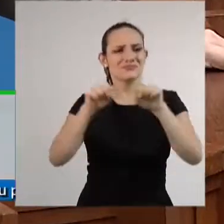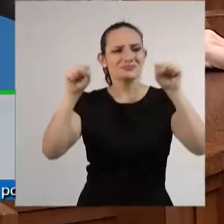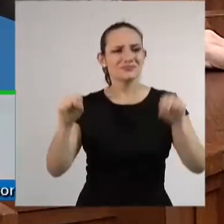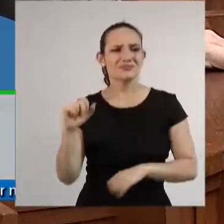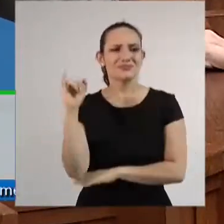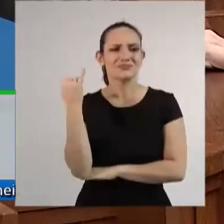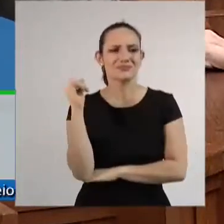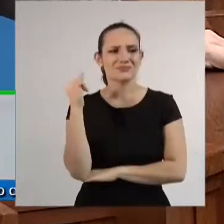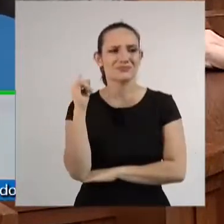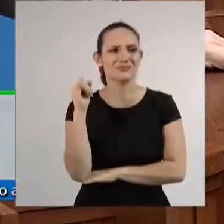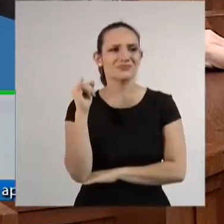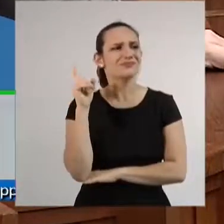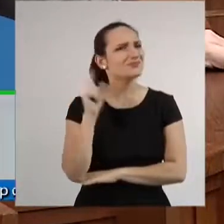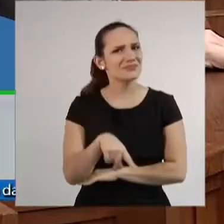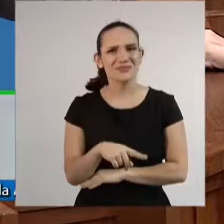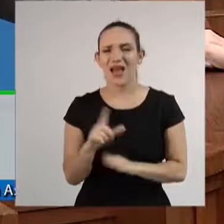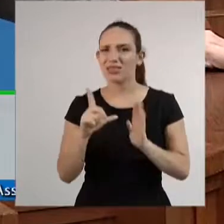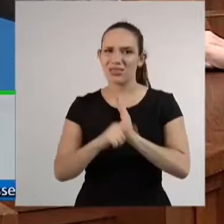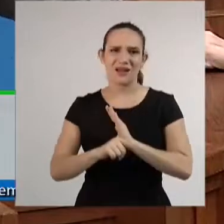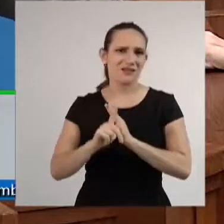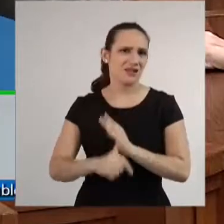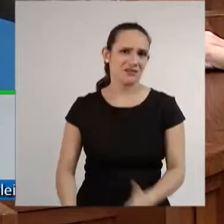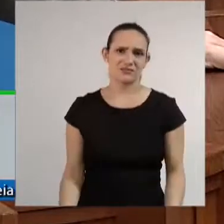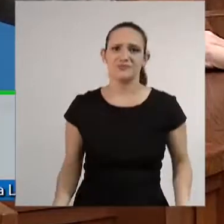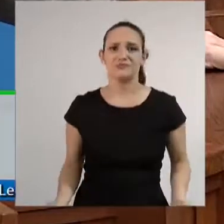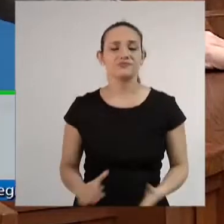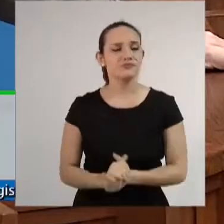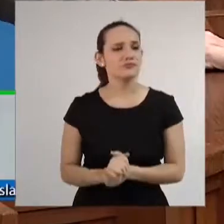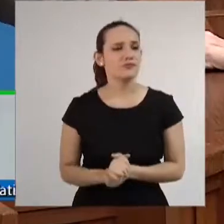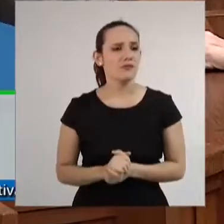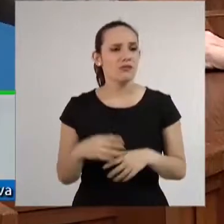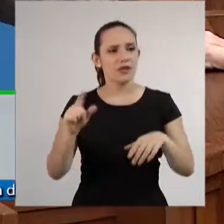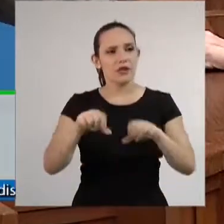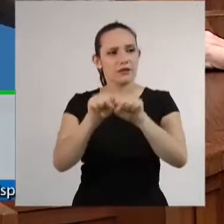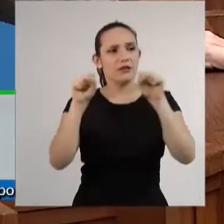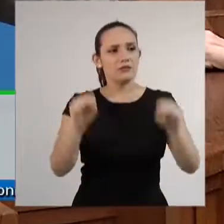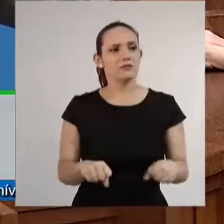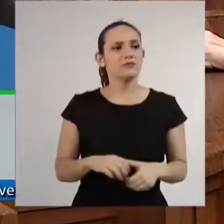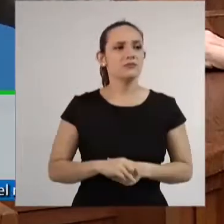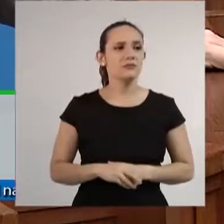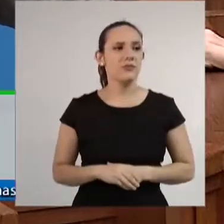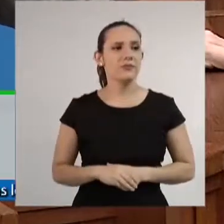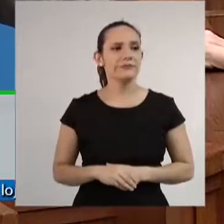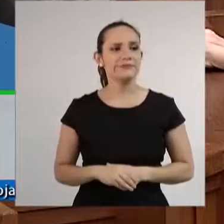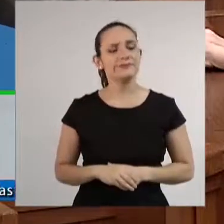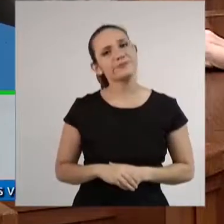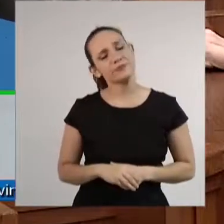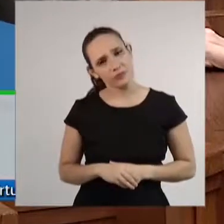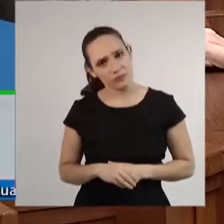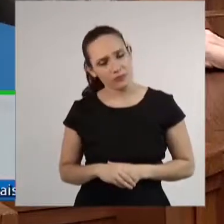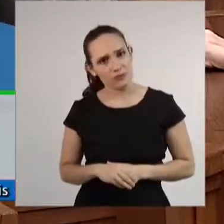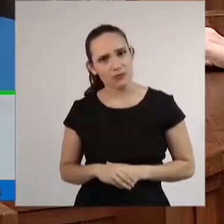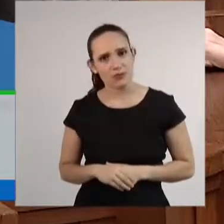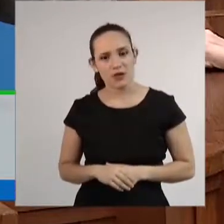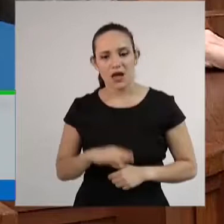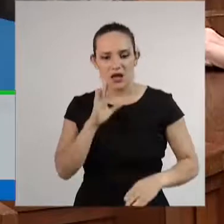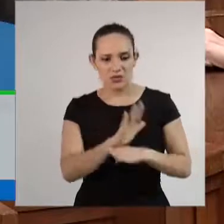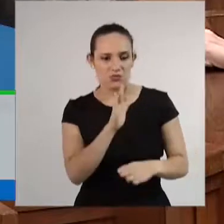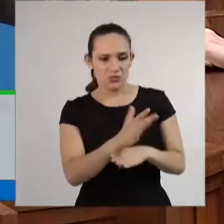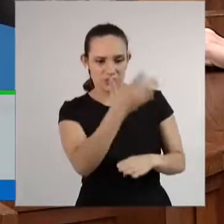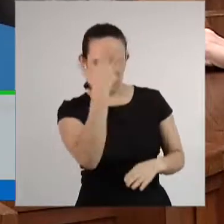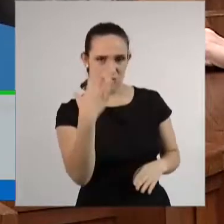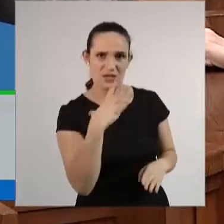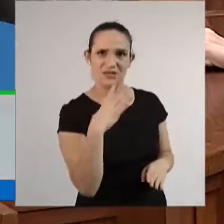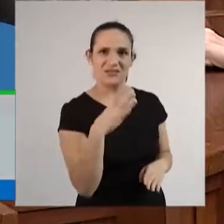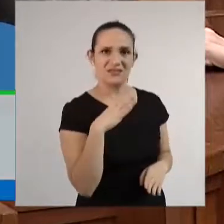tributário brasileiro altamente regressivo. Ele é um sistema que beneficia os ricos em detrimento